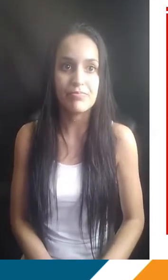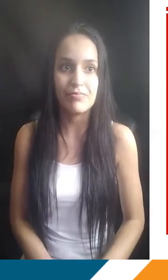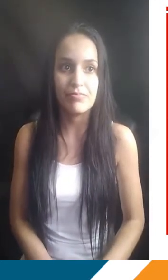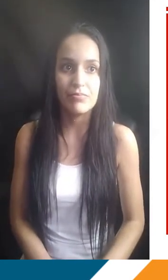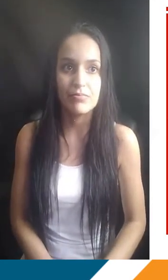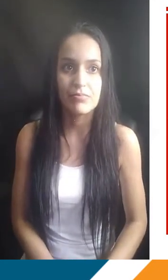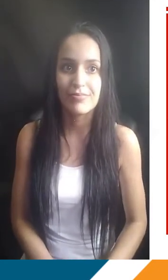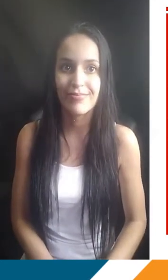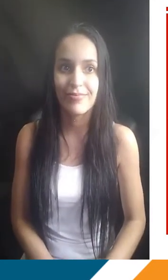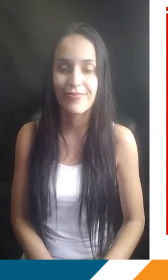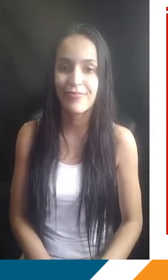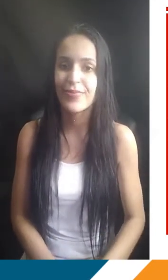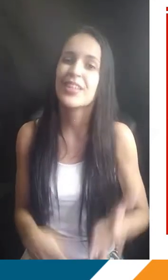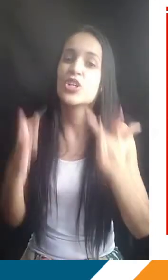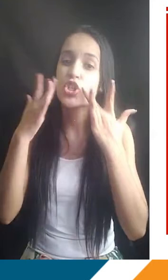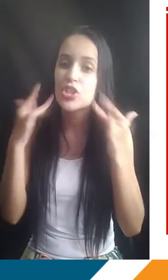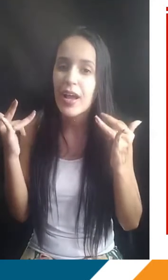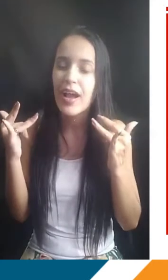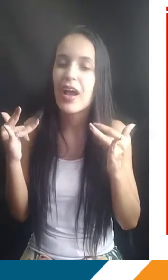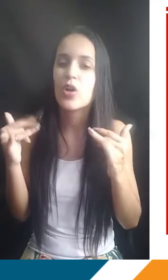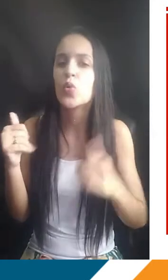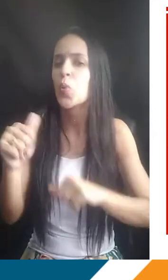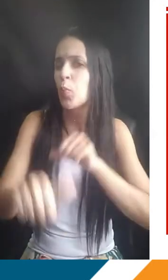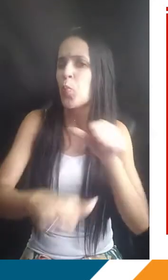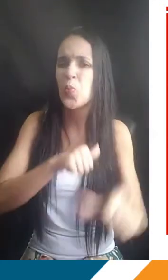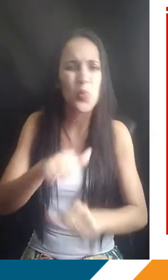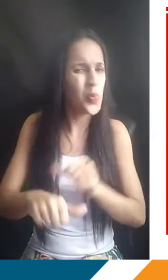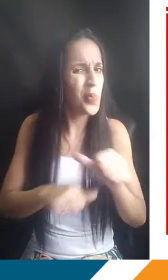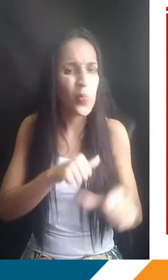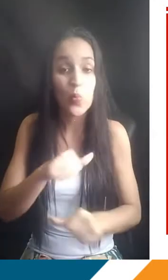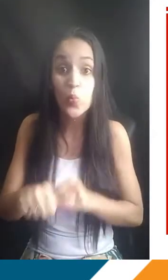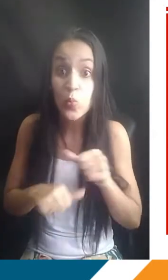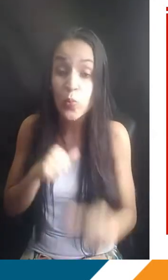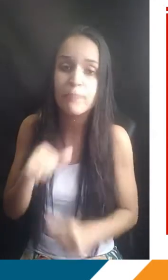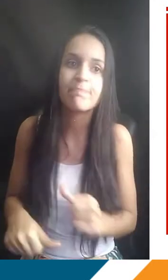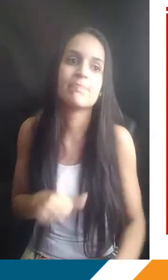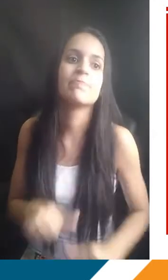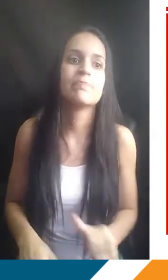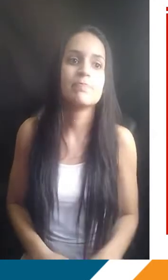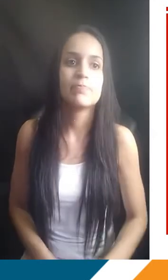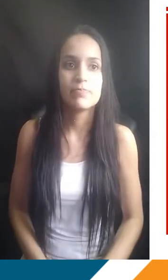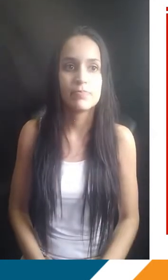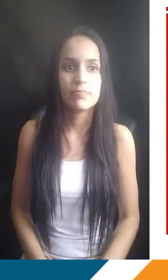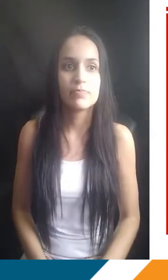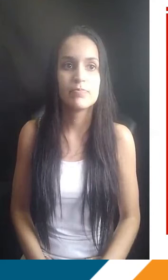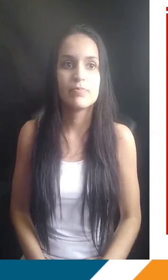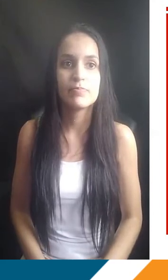de 64, mas após o golpe, a cena teatral se transforma num espaço de vitalidade